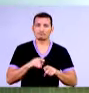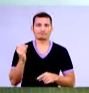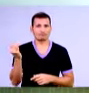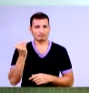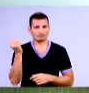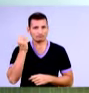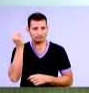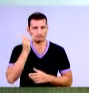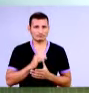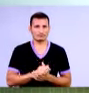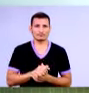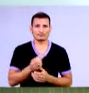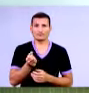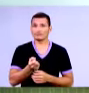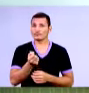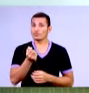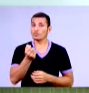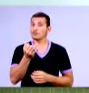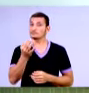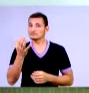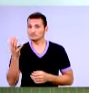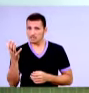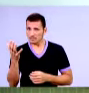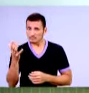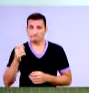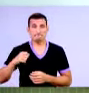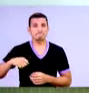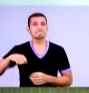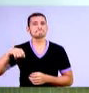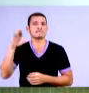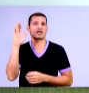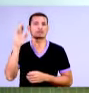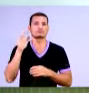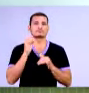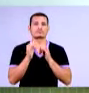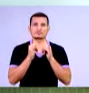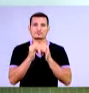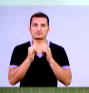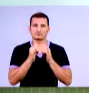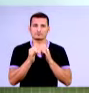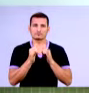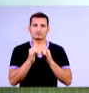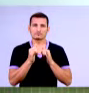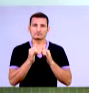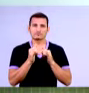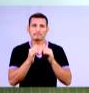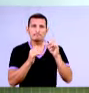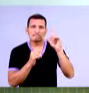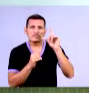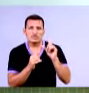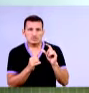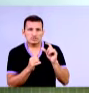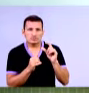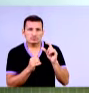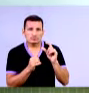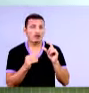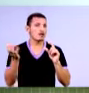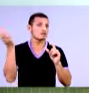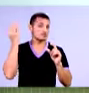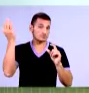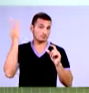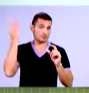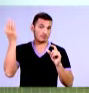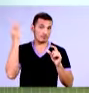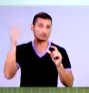Uma quantidade muito maior de informação apresentada num recurso cada vez menor, né? Antigamente nós tínhamos